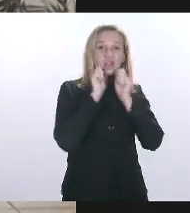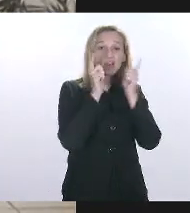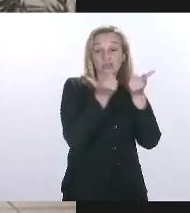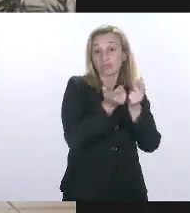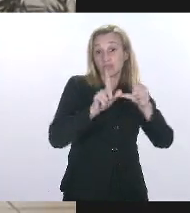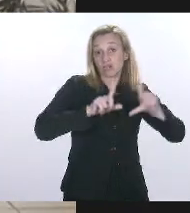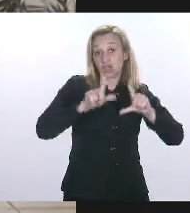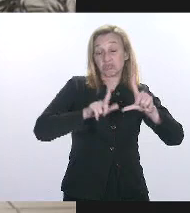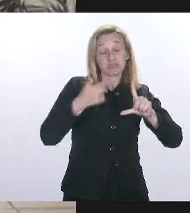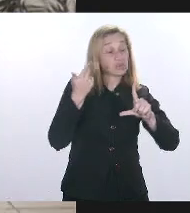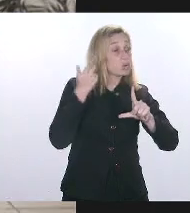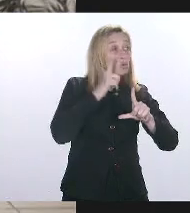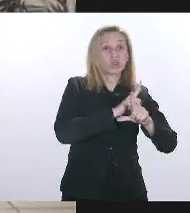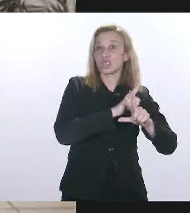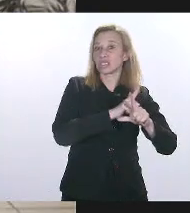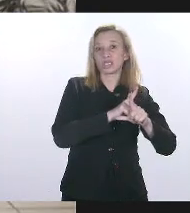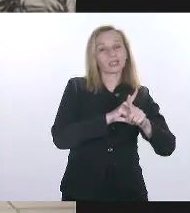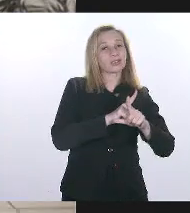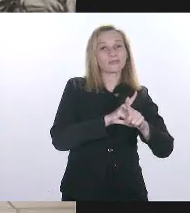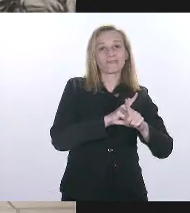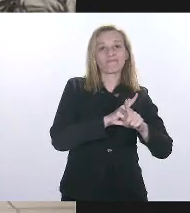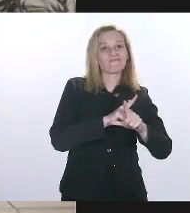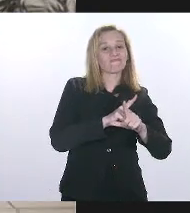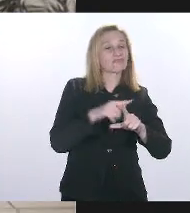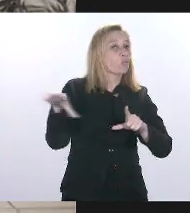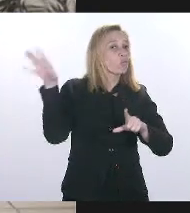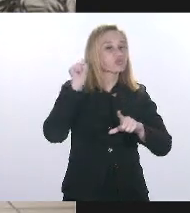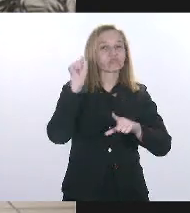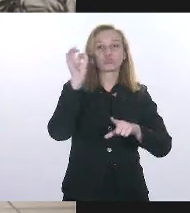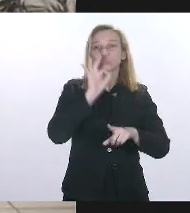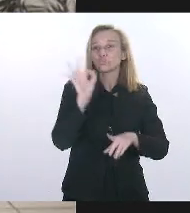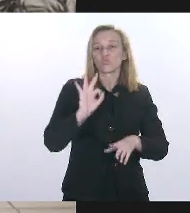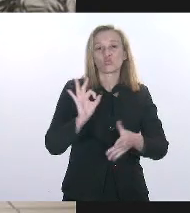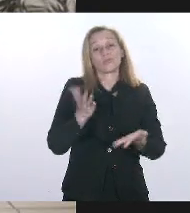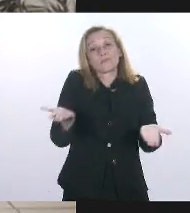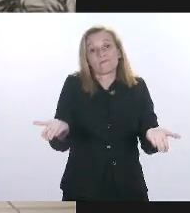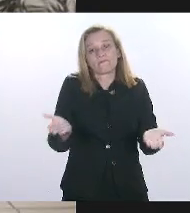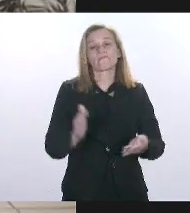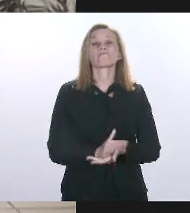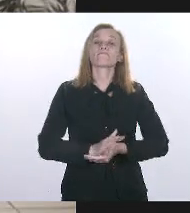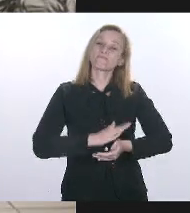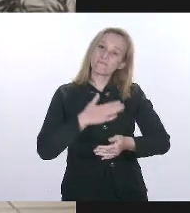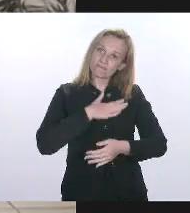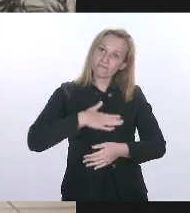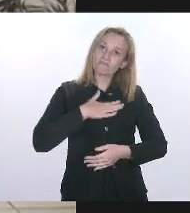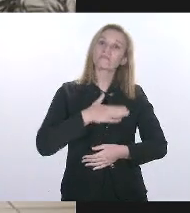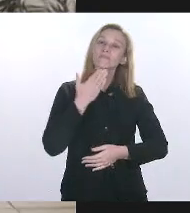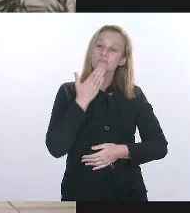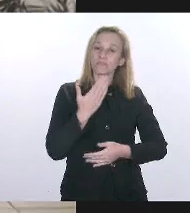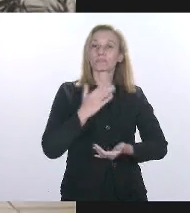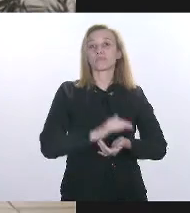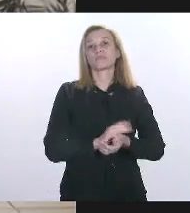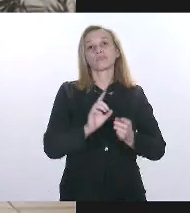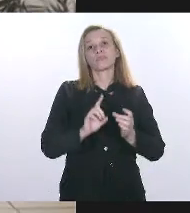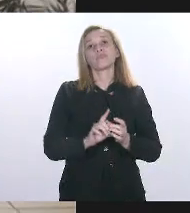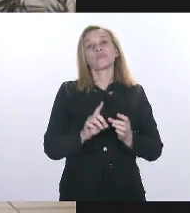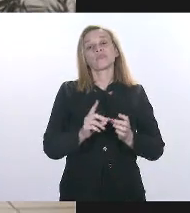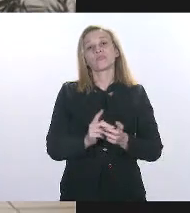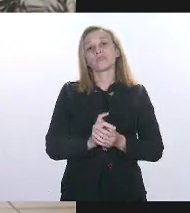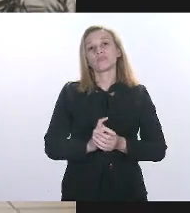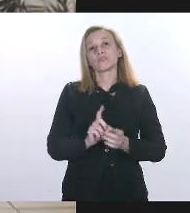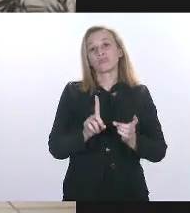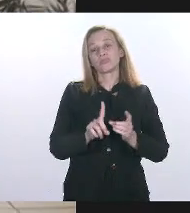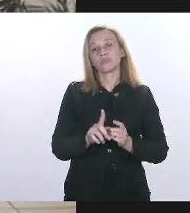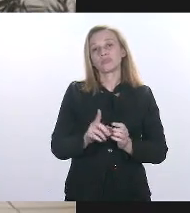e a gente não vai ter condições de ouvi-lo plenamente. Então, gostaria de solicitar ao deputado